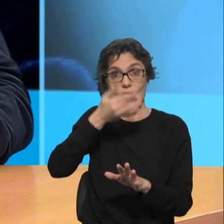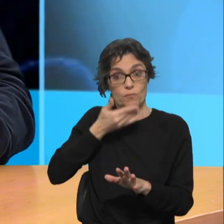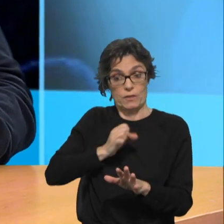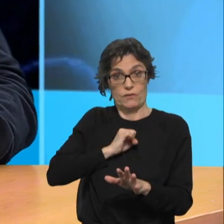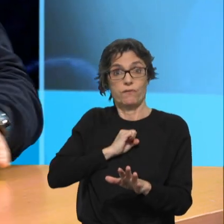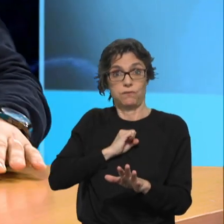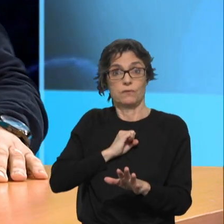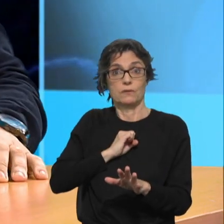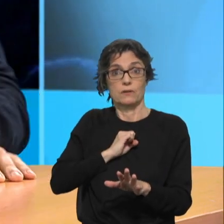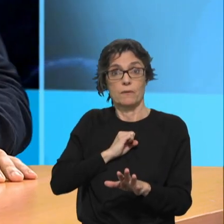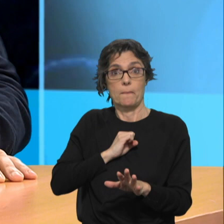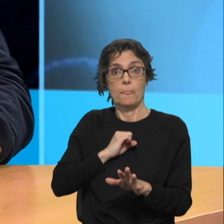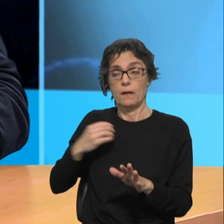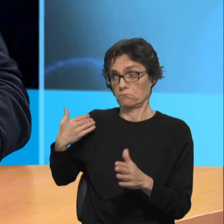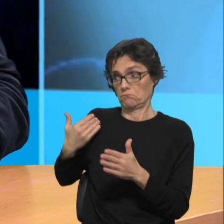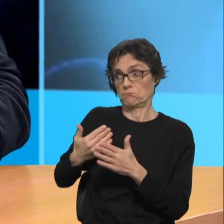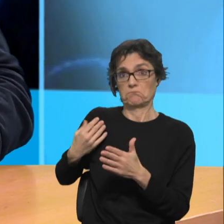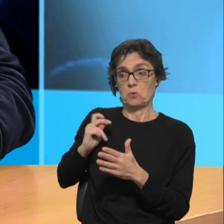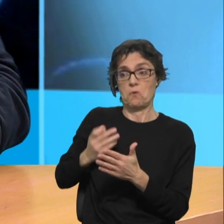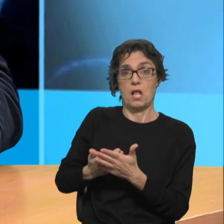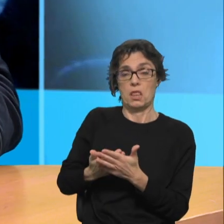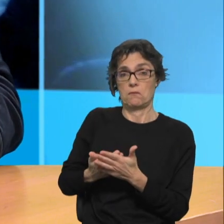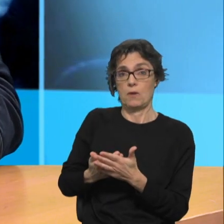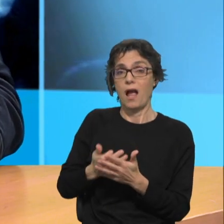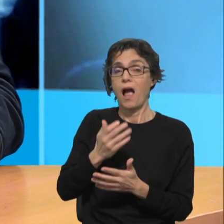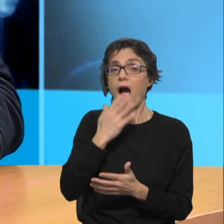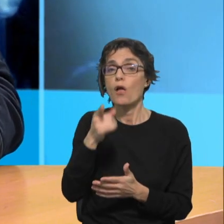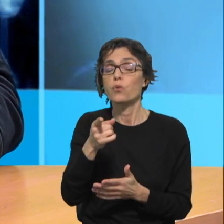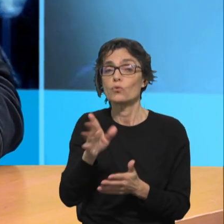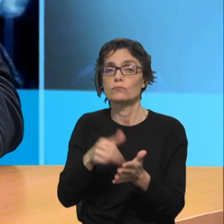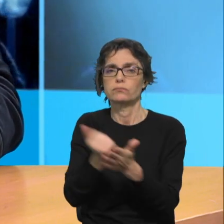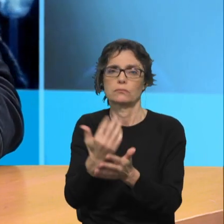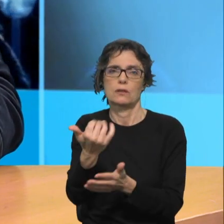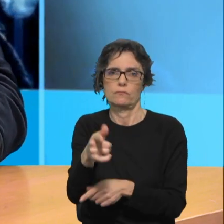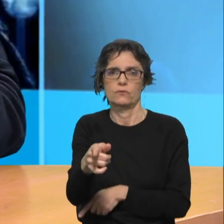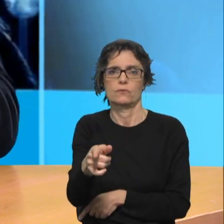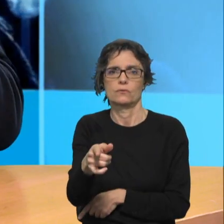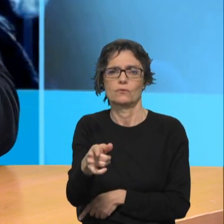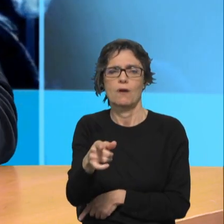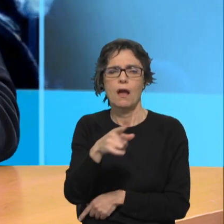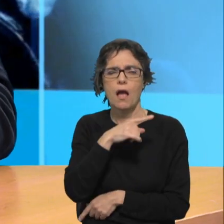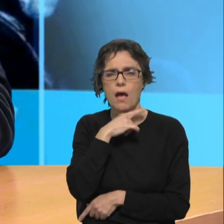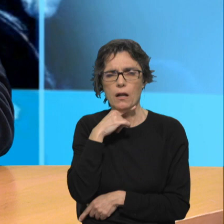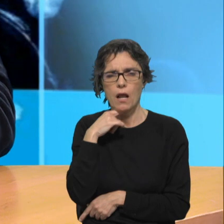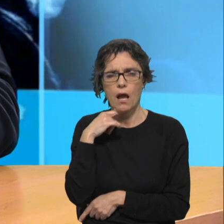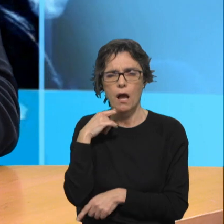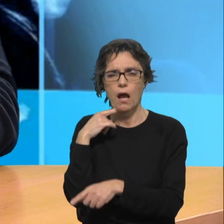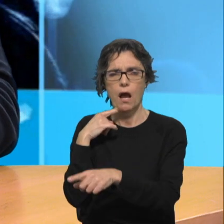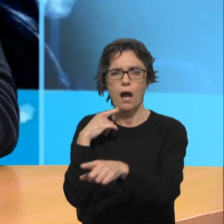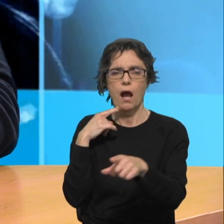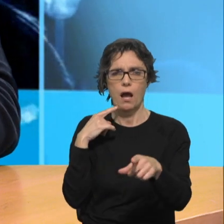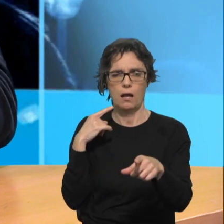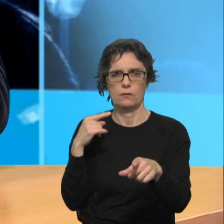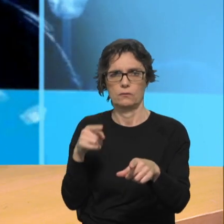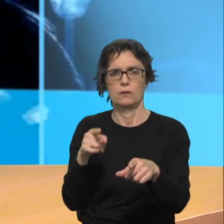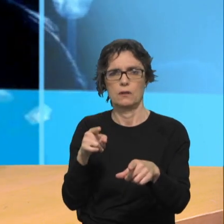pessoal, eu tenho visto nos últimos anos, aqueles alunos que me terminam o 12º são raríssimos, mas raríssimos, os que põem como